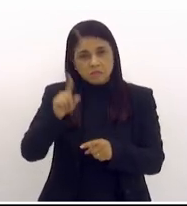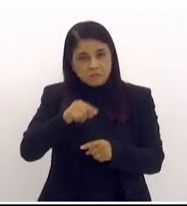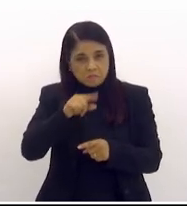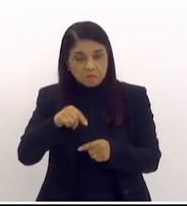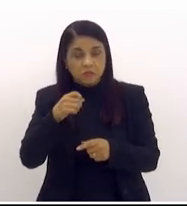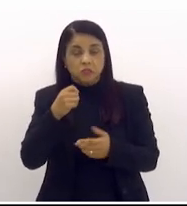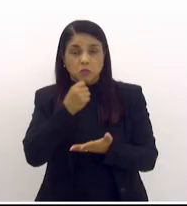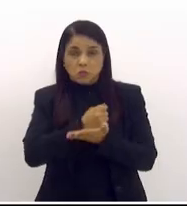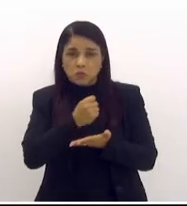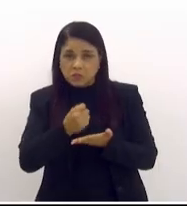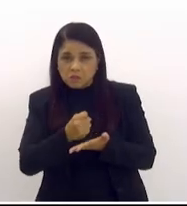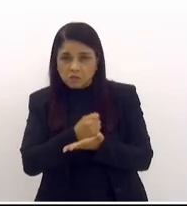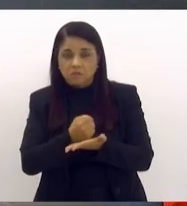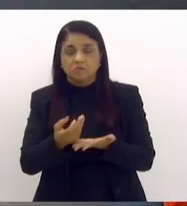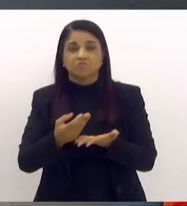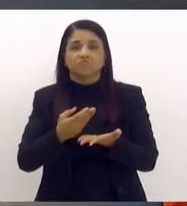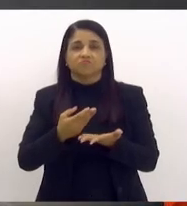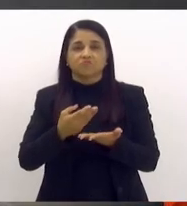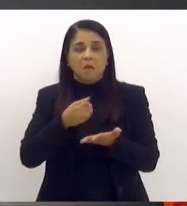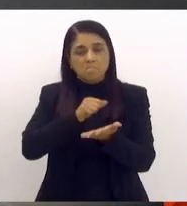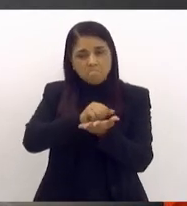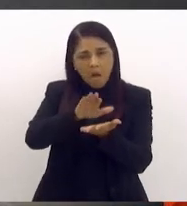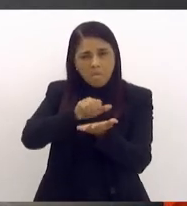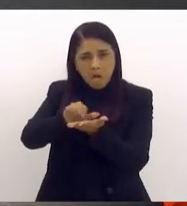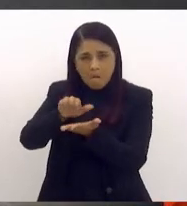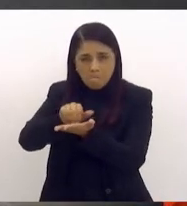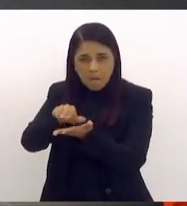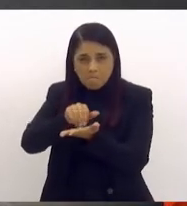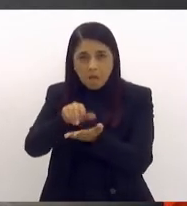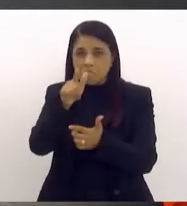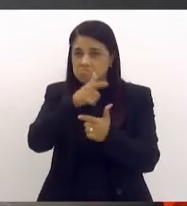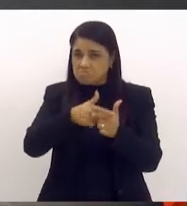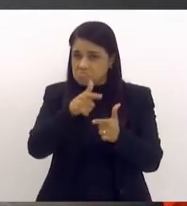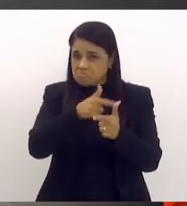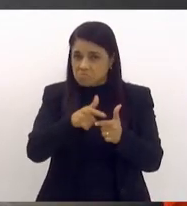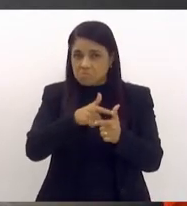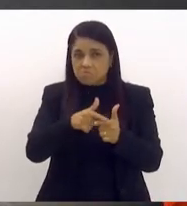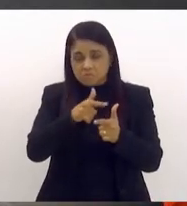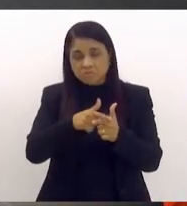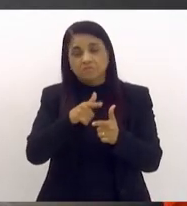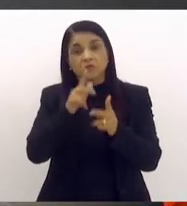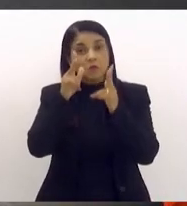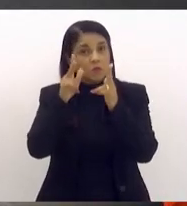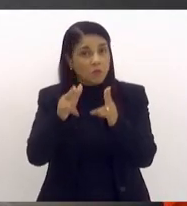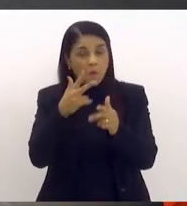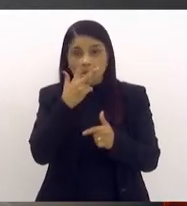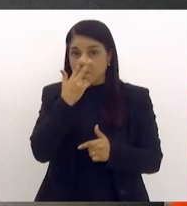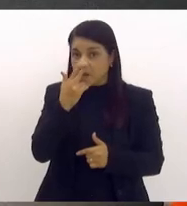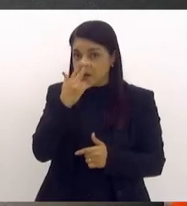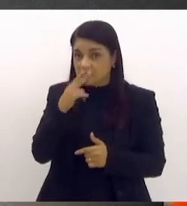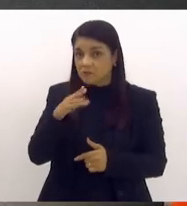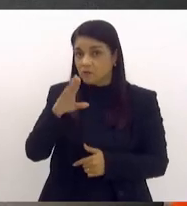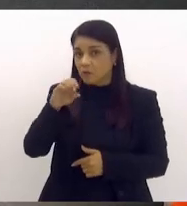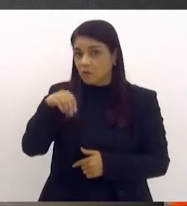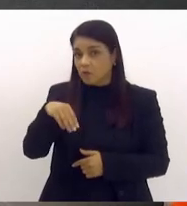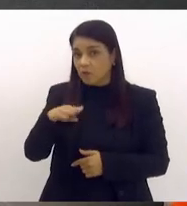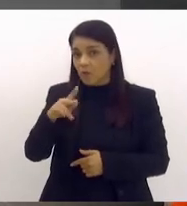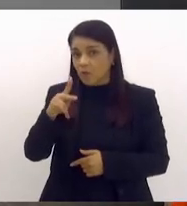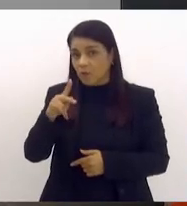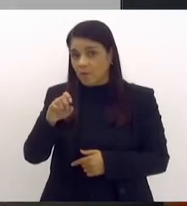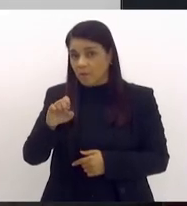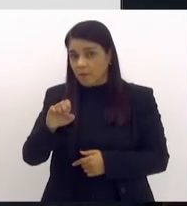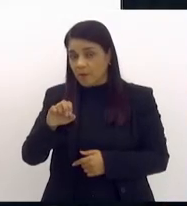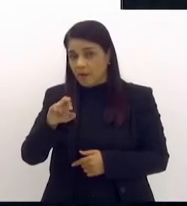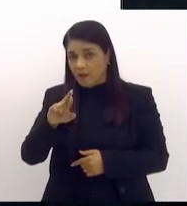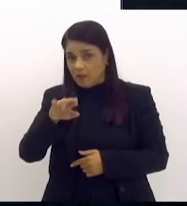contrato e muito desemprego e muito problema algo muito parecido com o que aconteceu no comp perge né então eu acho que a indústria